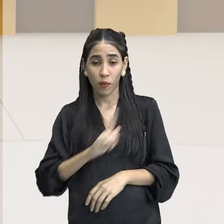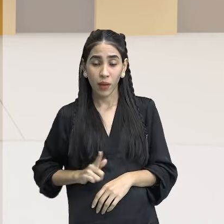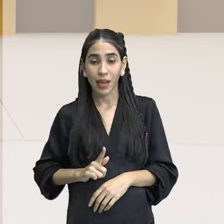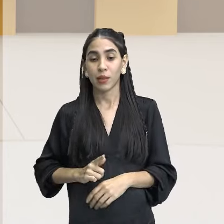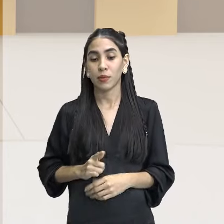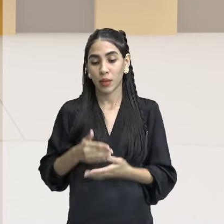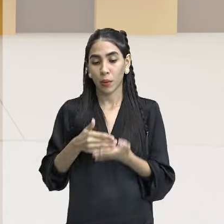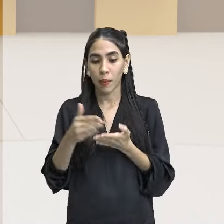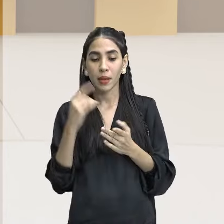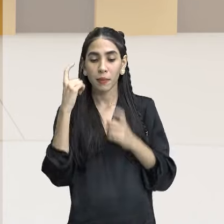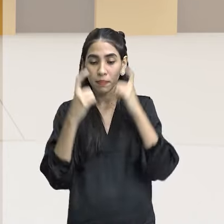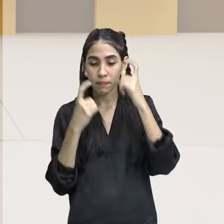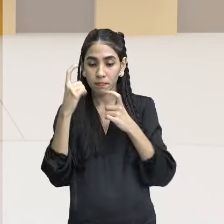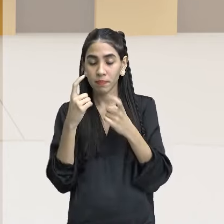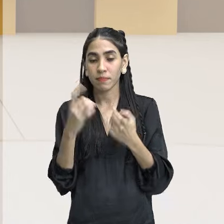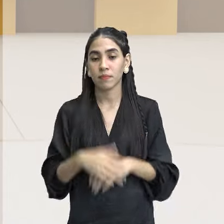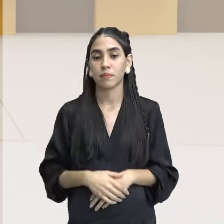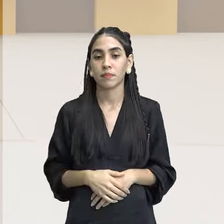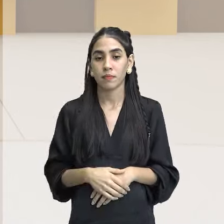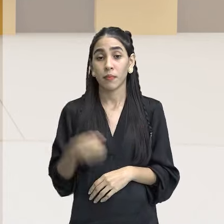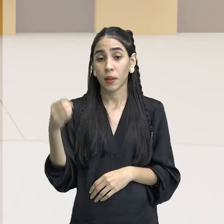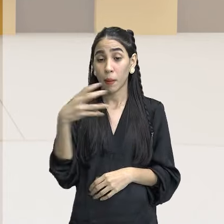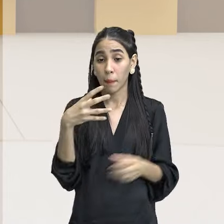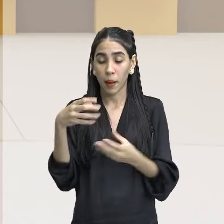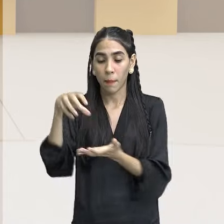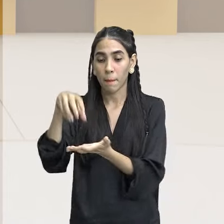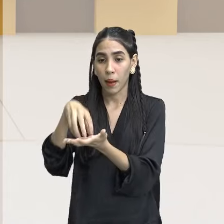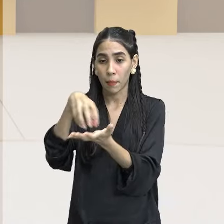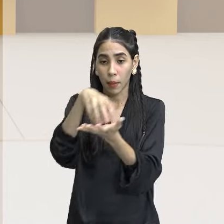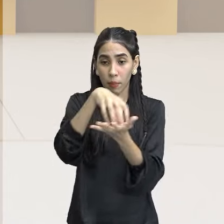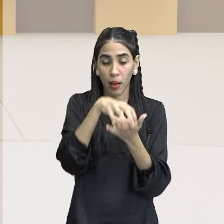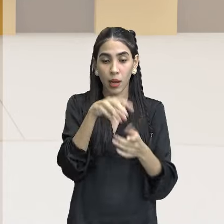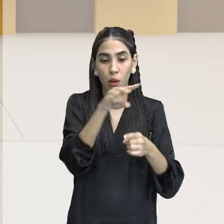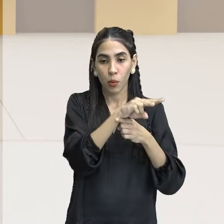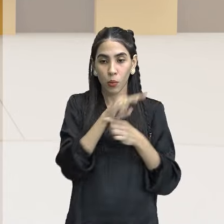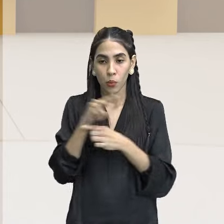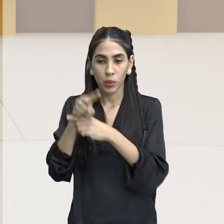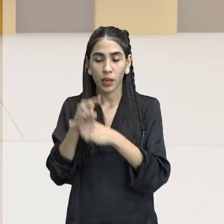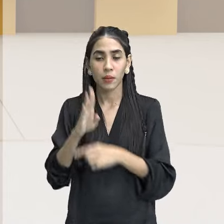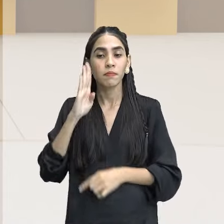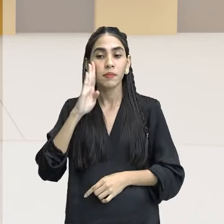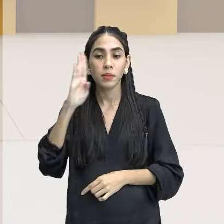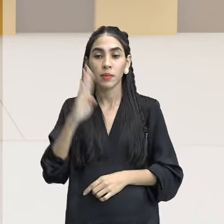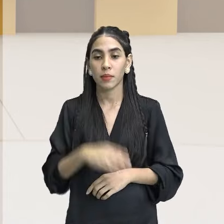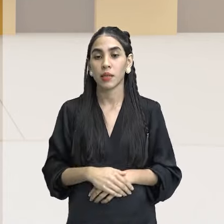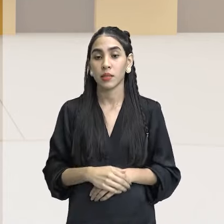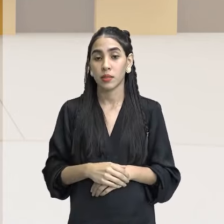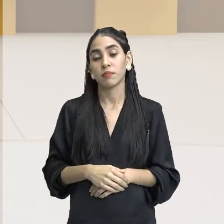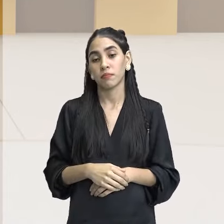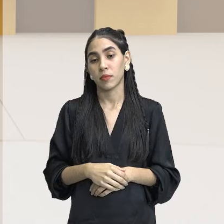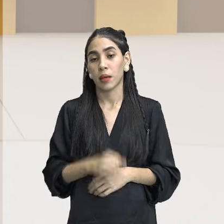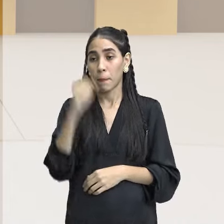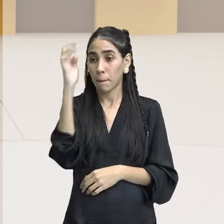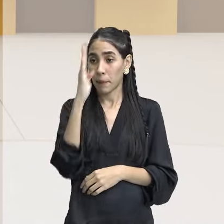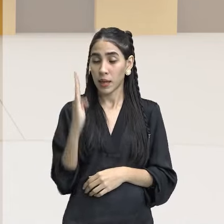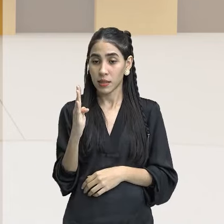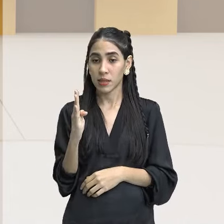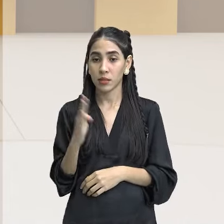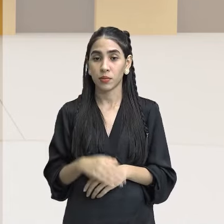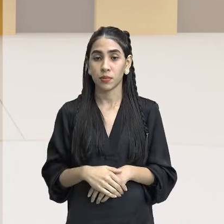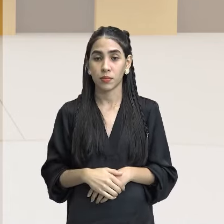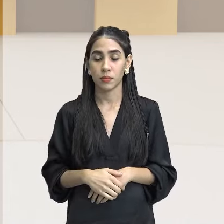preocupar. Então começa a surgir o quê? As unidades de conservação, principalmente quando a gente fala em Brasil, vão ser as federais.